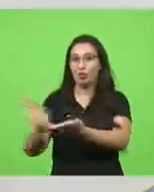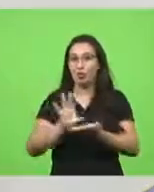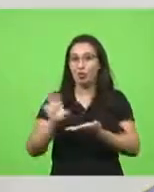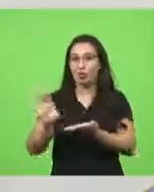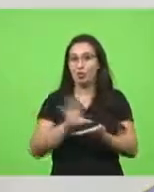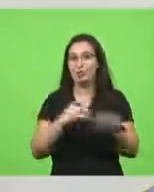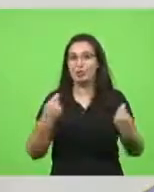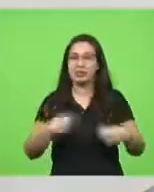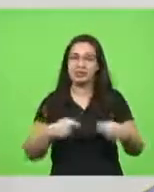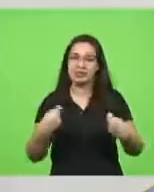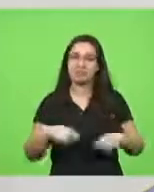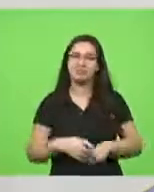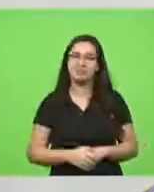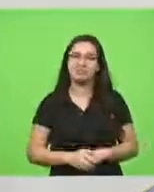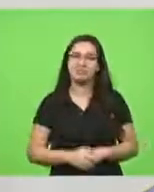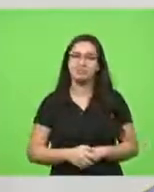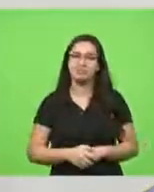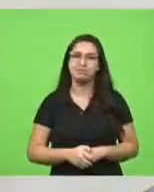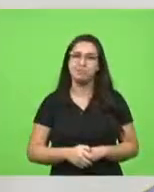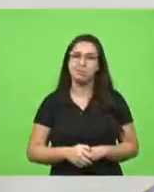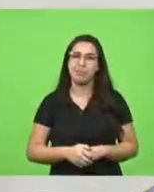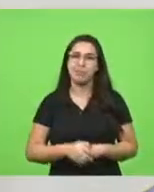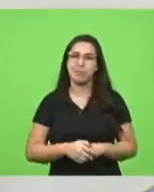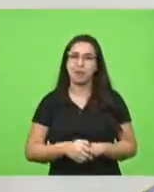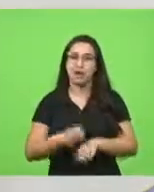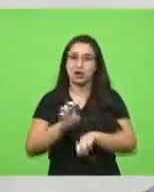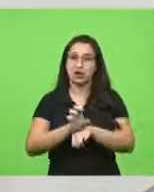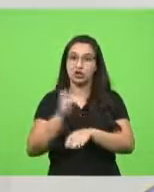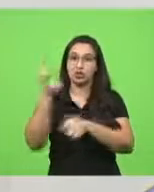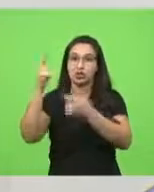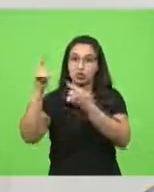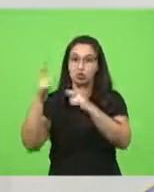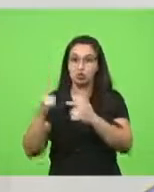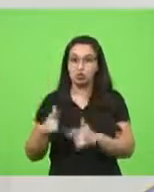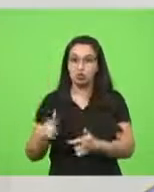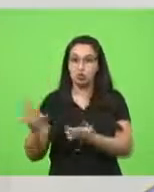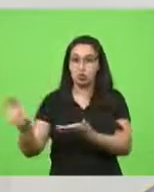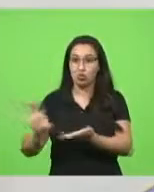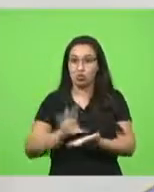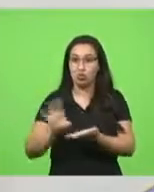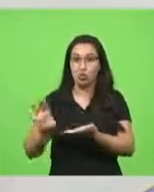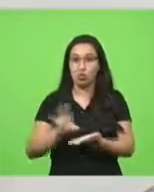é importado de outros estados essa quantidade